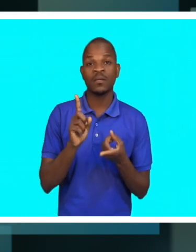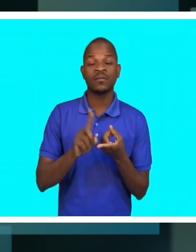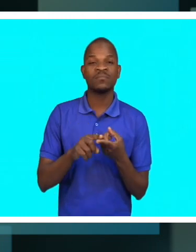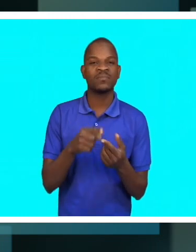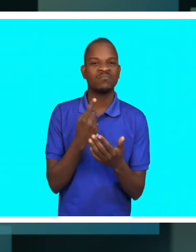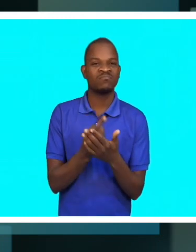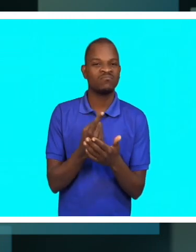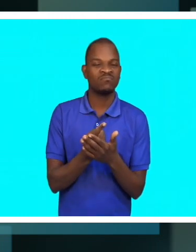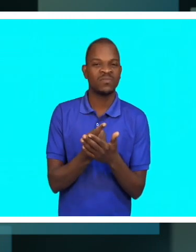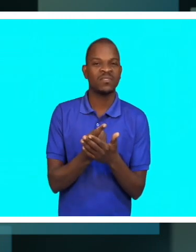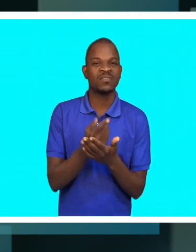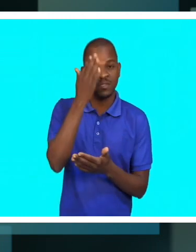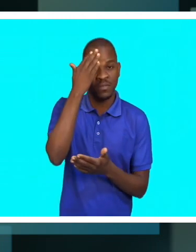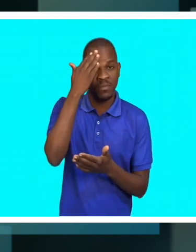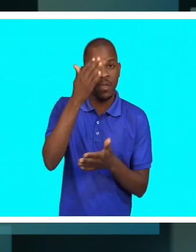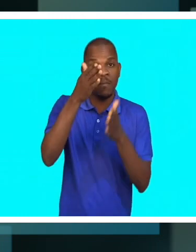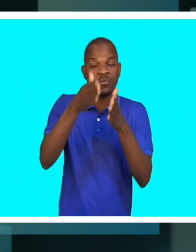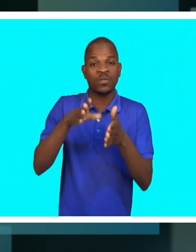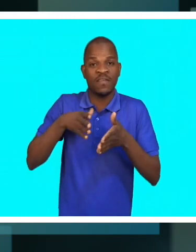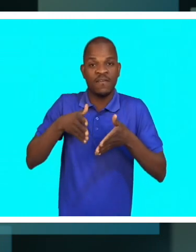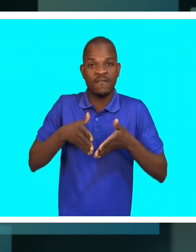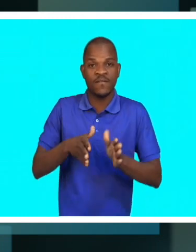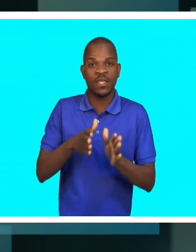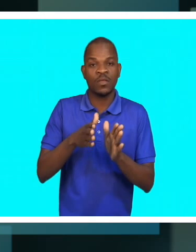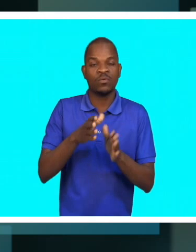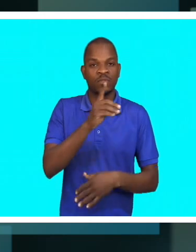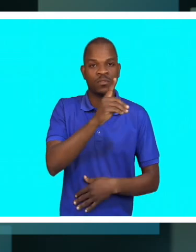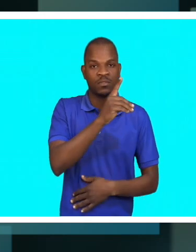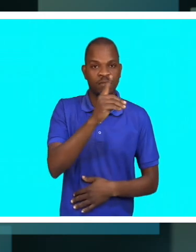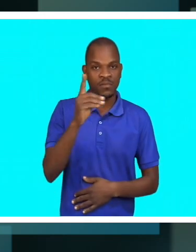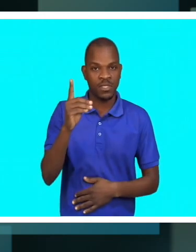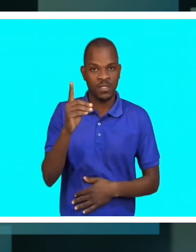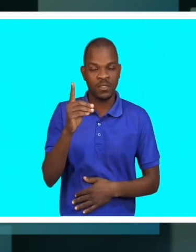filho especial ou ser uma mãe ou pai especial.